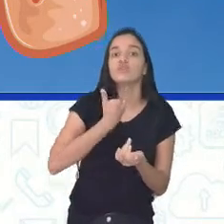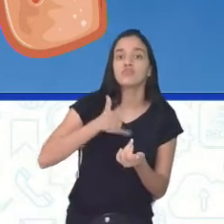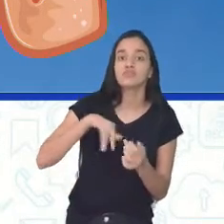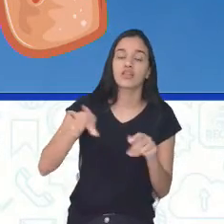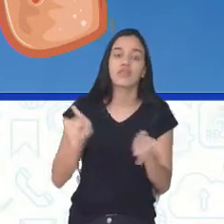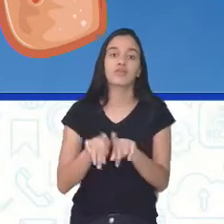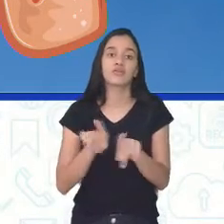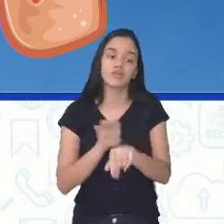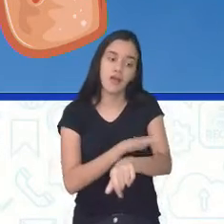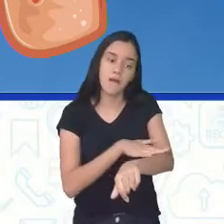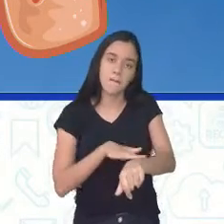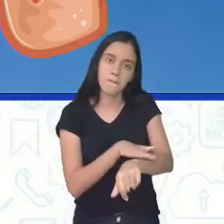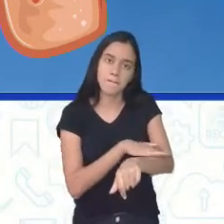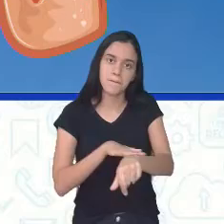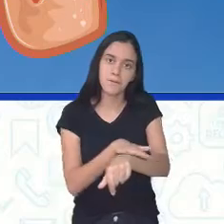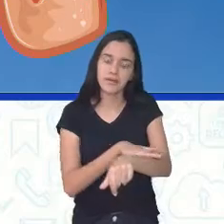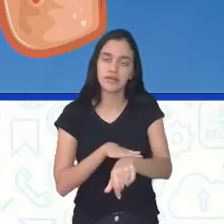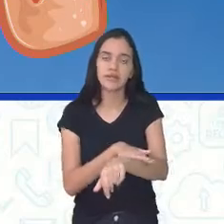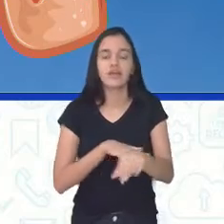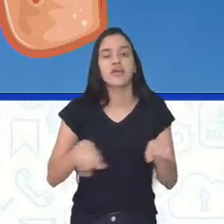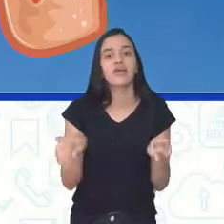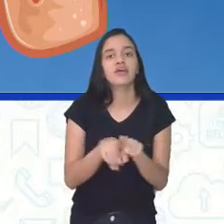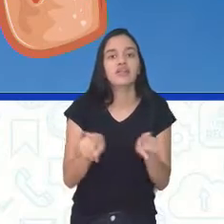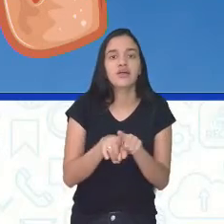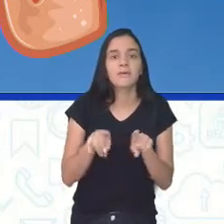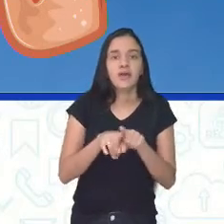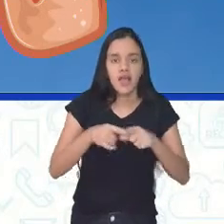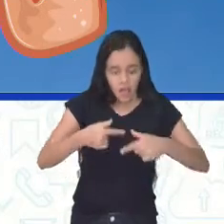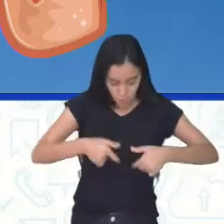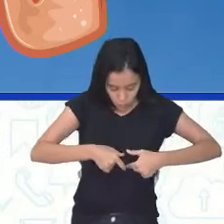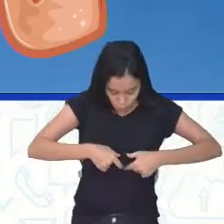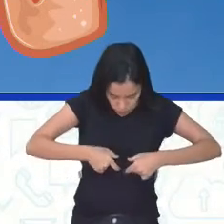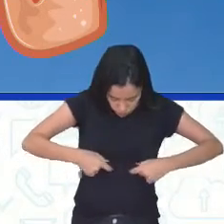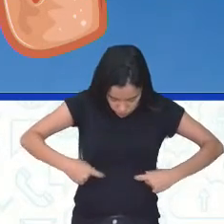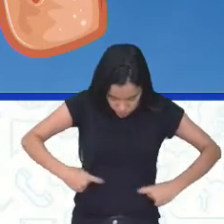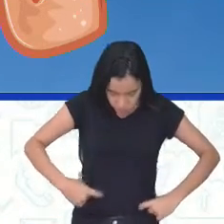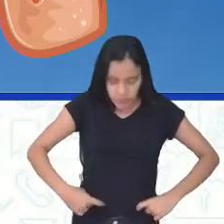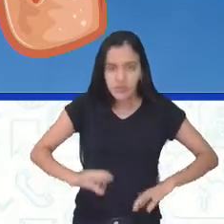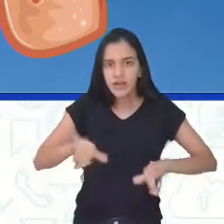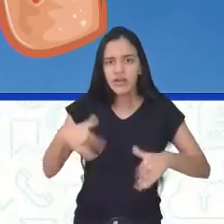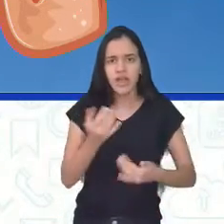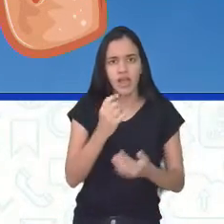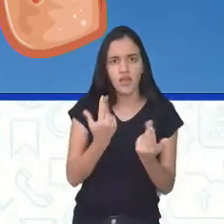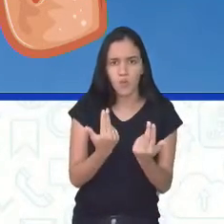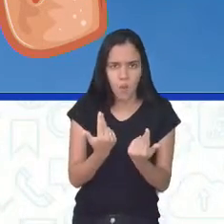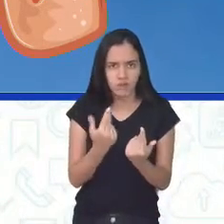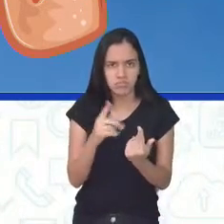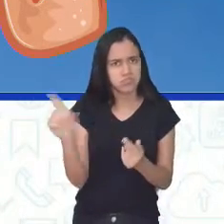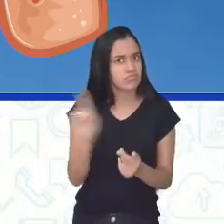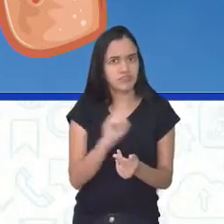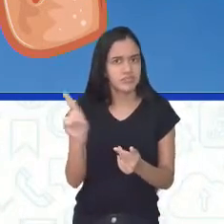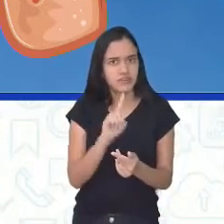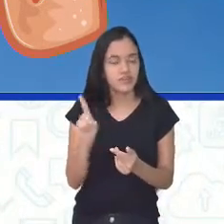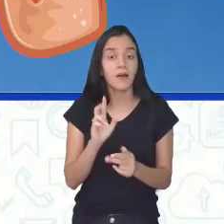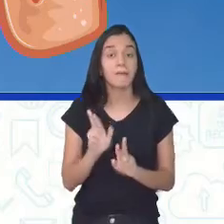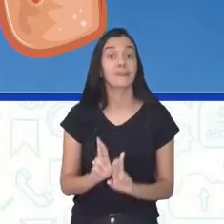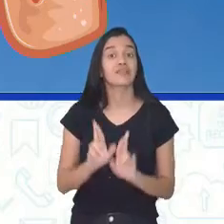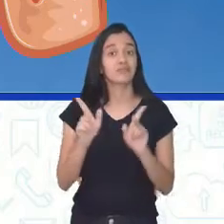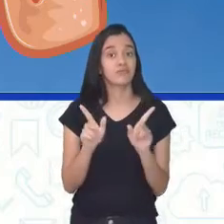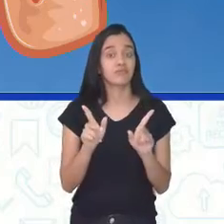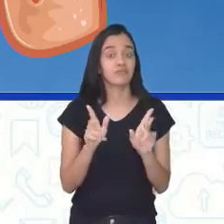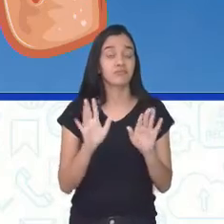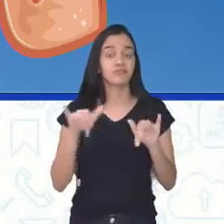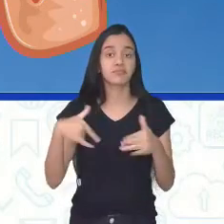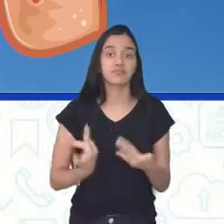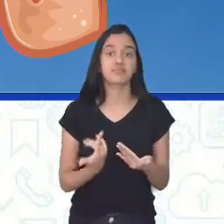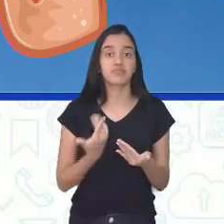pele e células também que revestem os órgãos internos. Então, as células não são iguais. Elas são diferentes